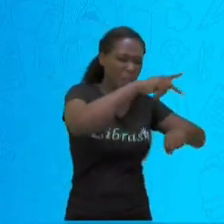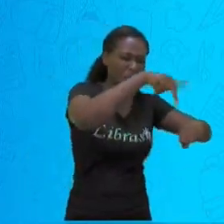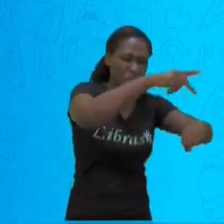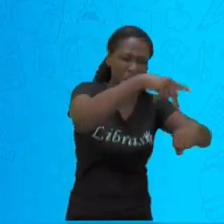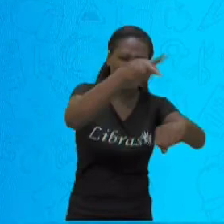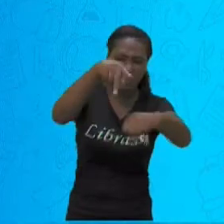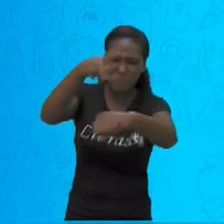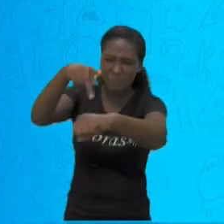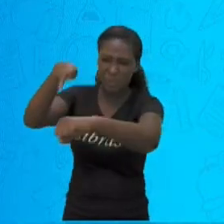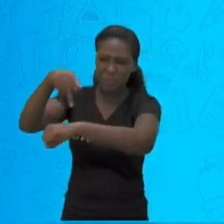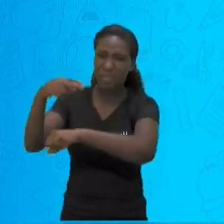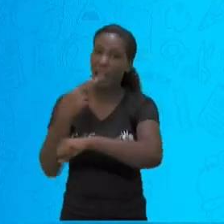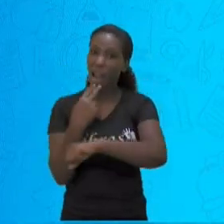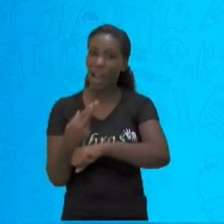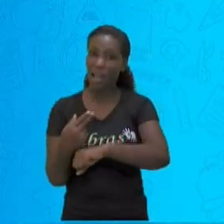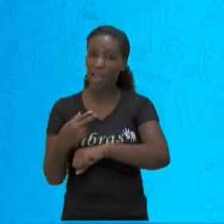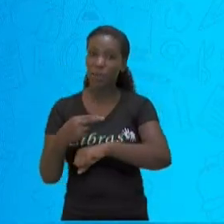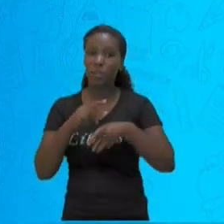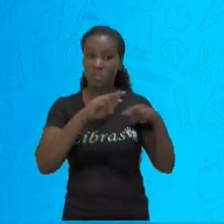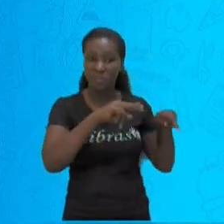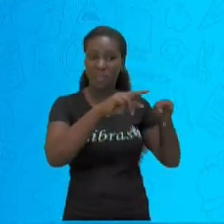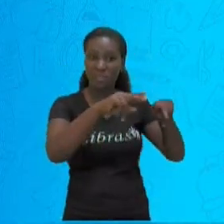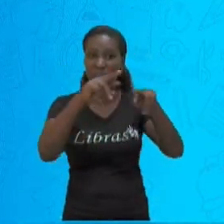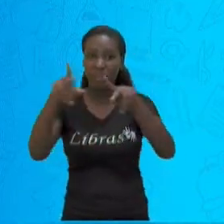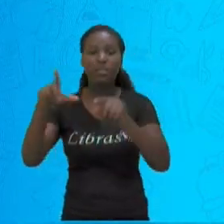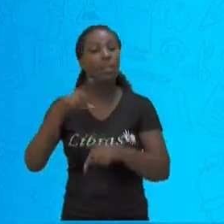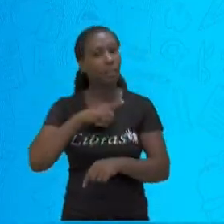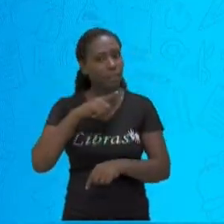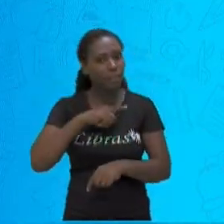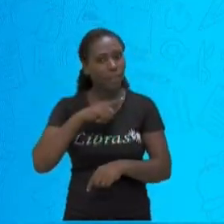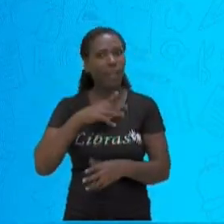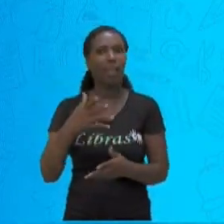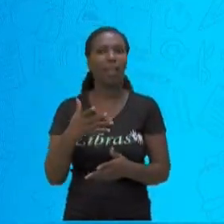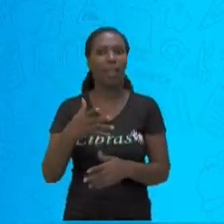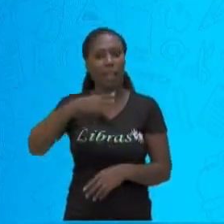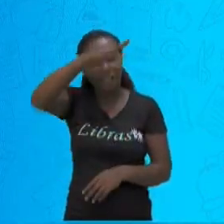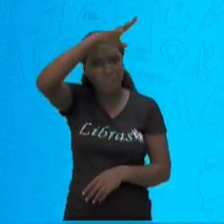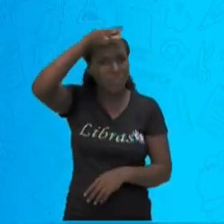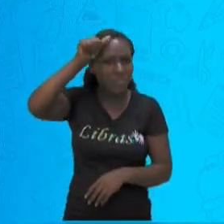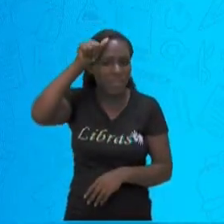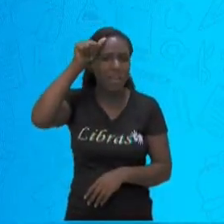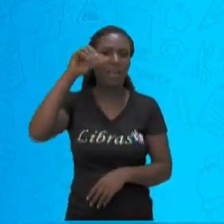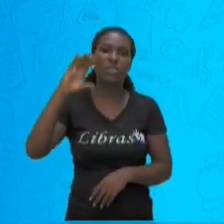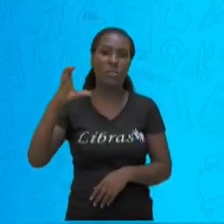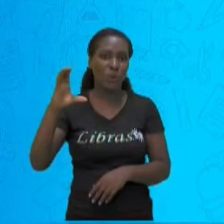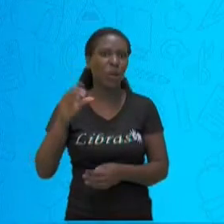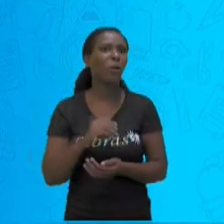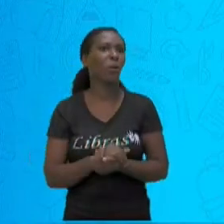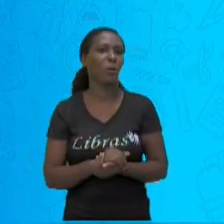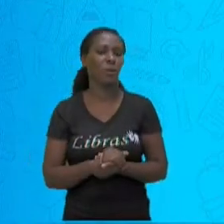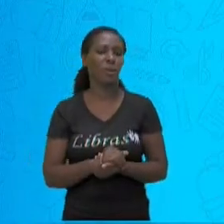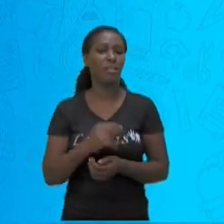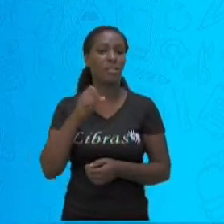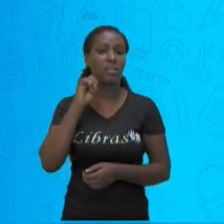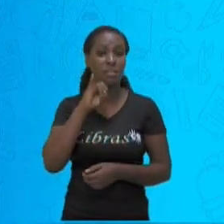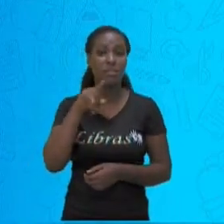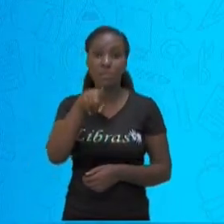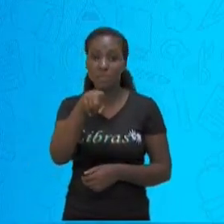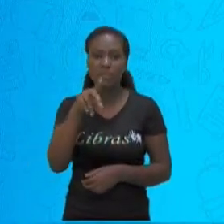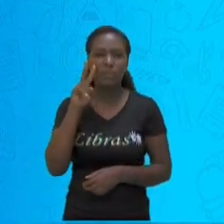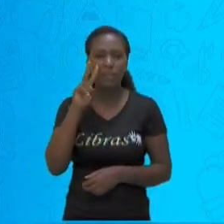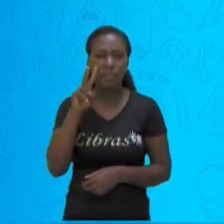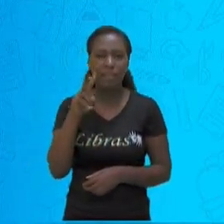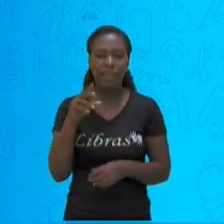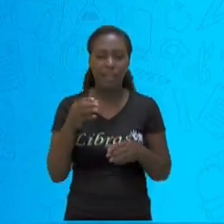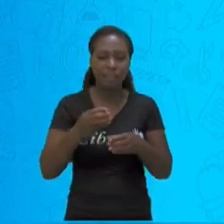ali, mas aonde você vê a latinha, o vermelho ali, você relaciona com a Coca-Cola. Lembra que eu